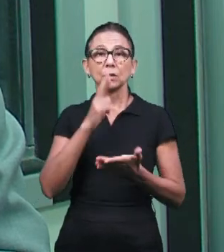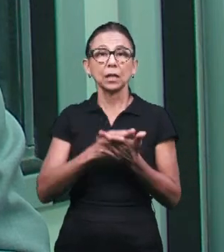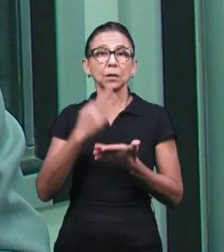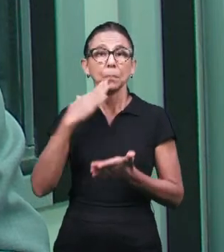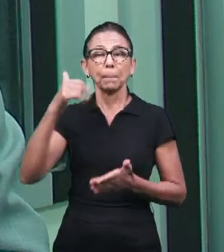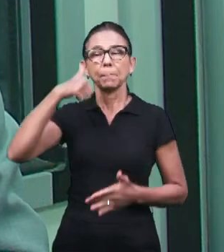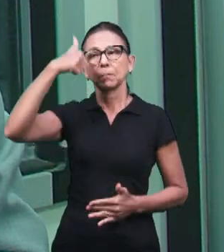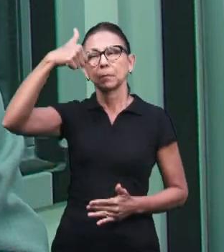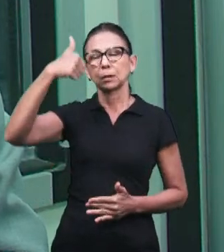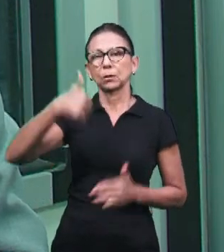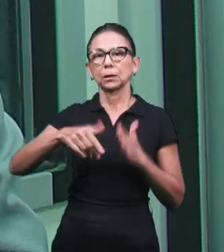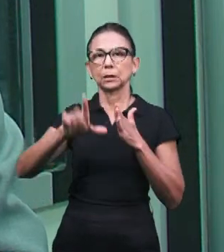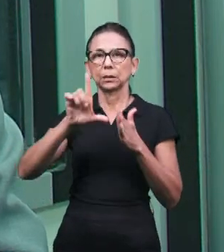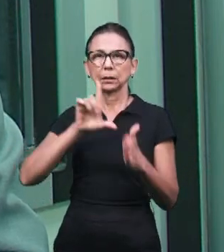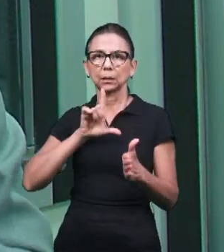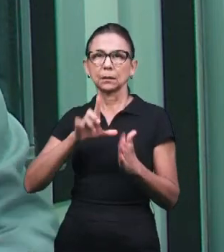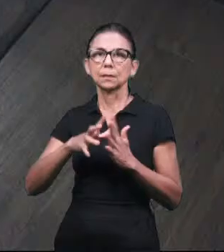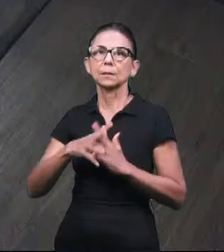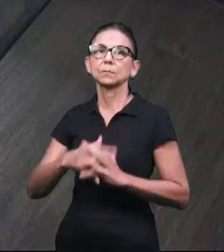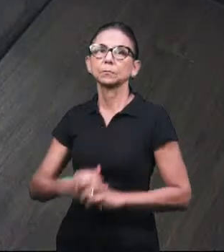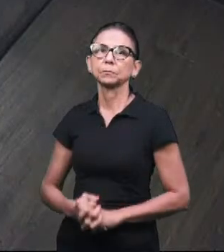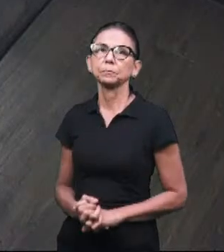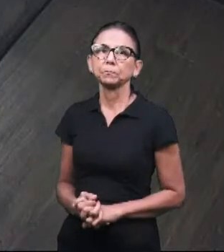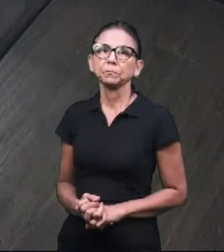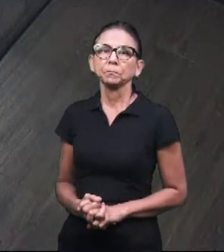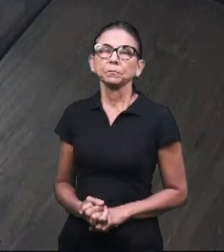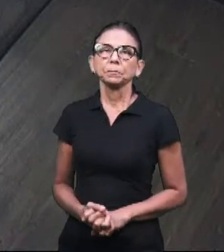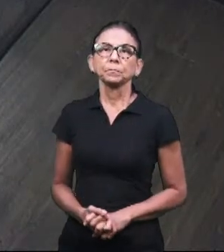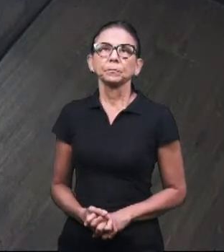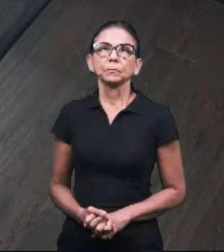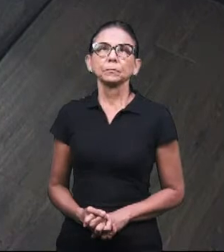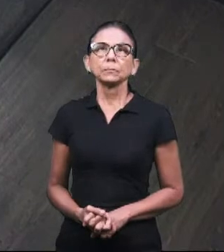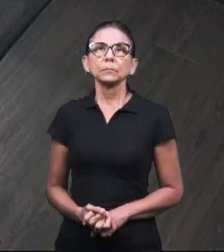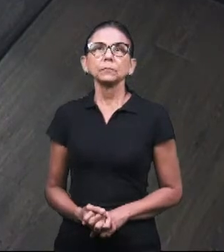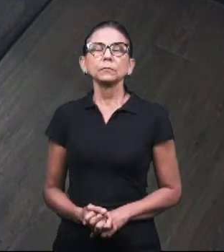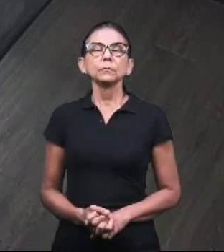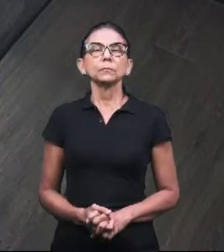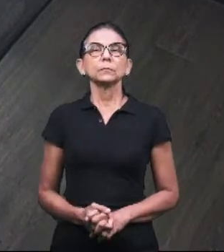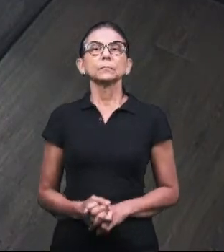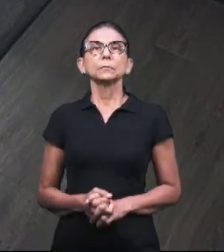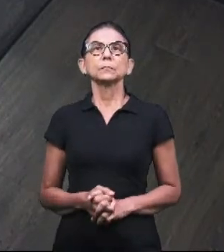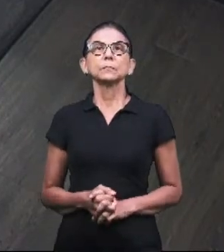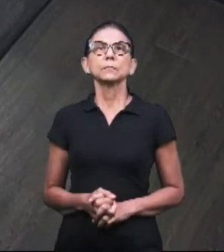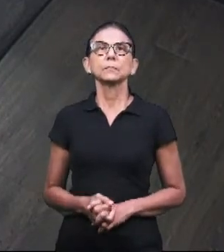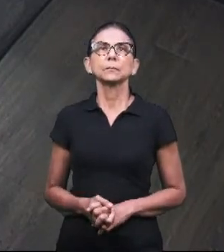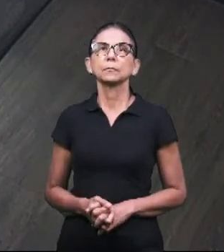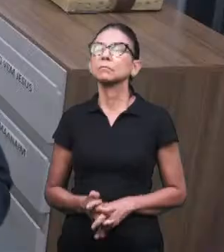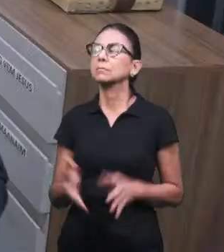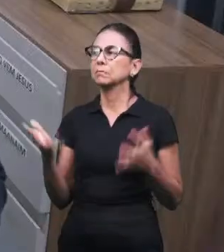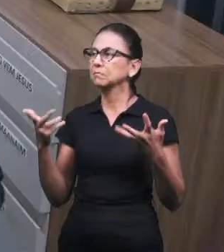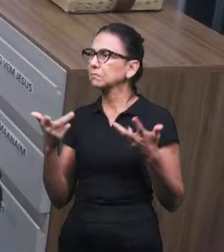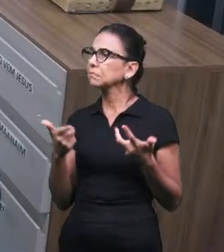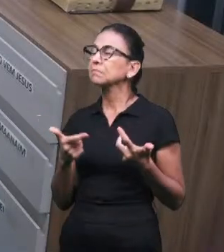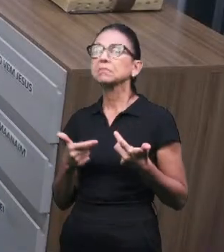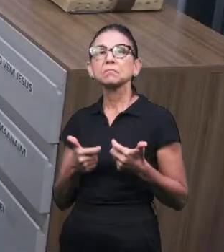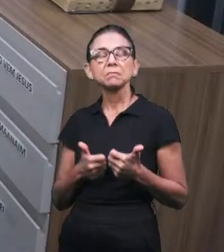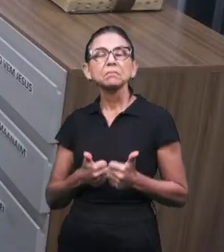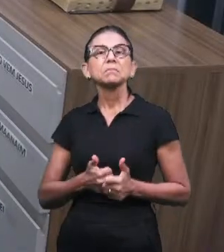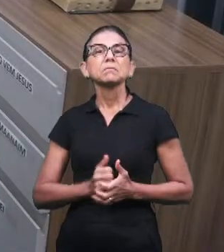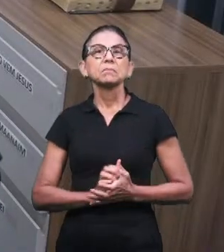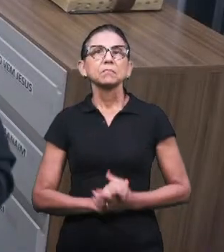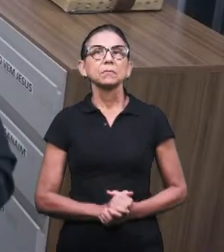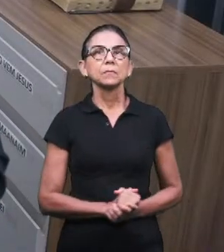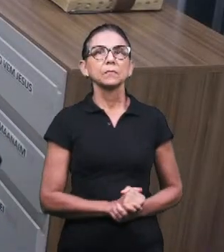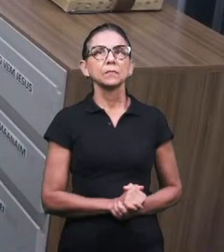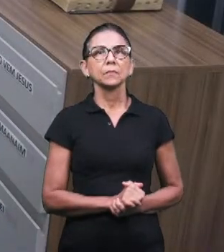conseguimos pegá-la. Muito maravilhoso. E uma receptividade, né, pastor, também do pessoal que mora ali próximo, né?